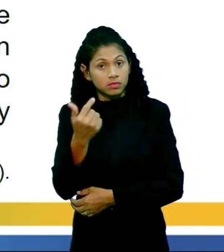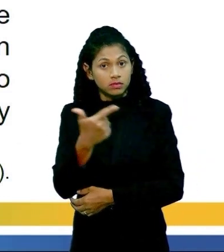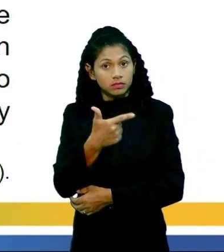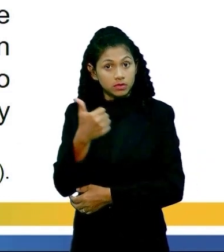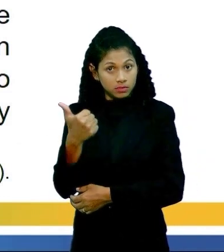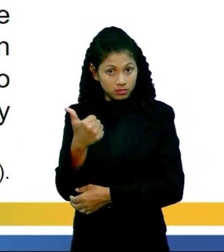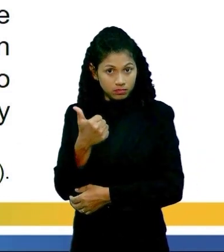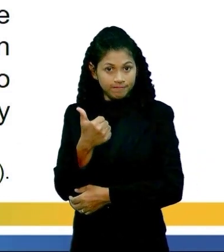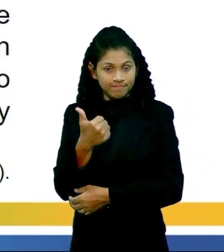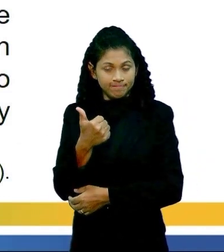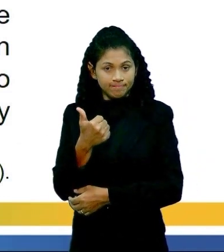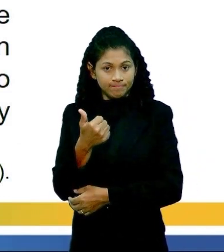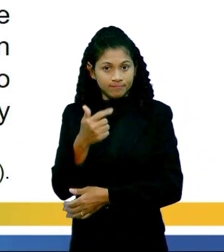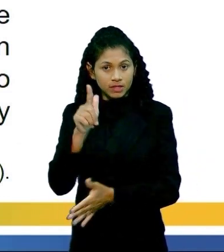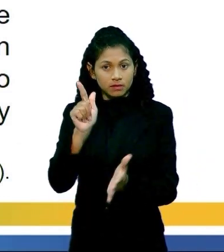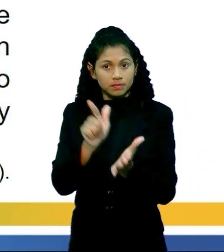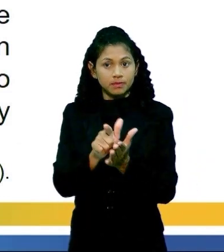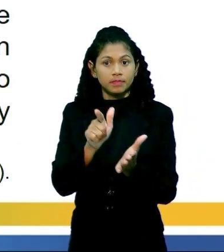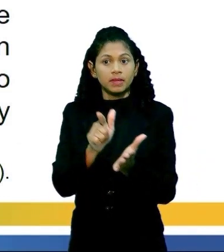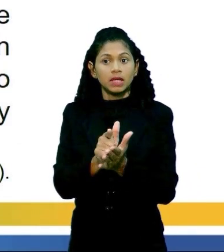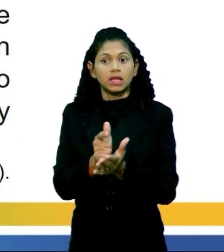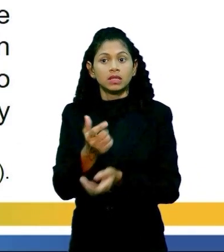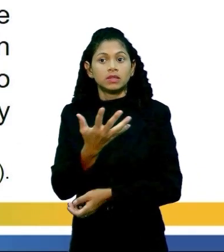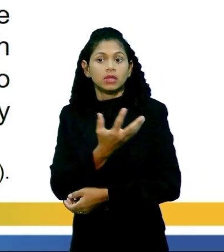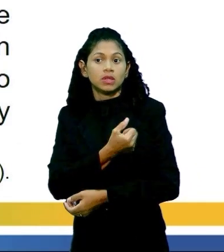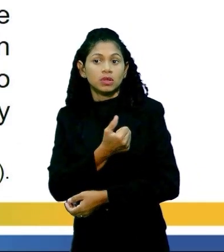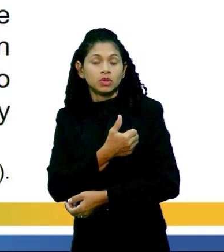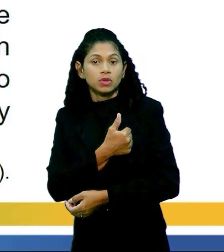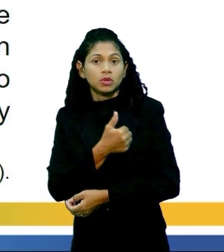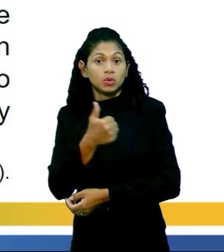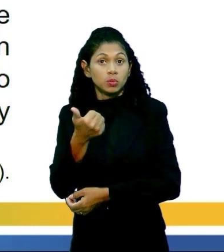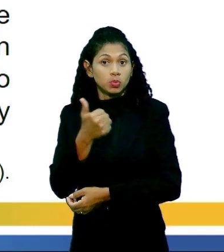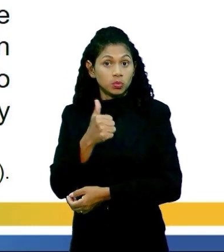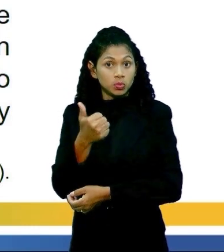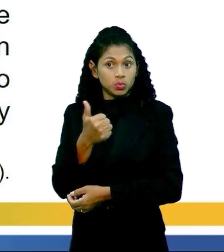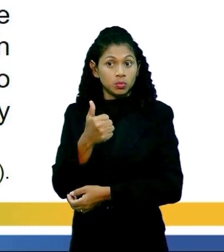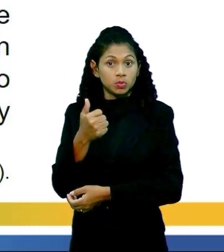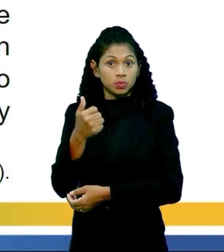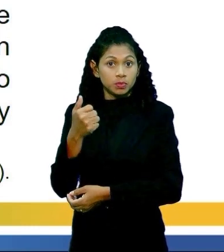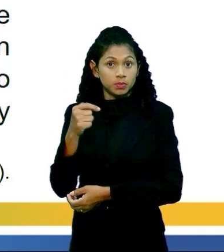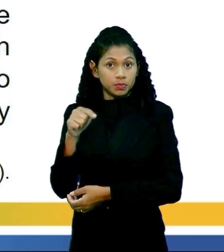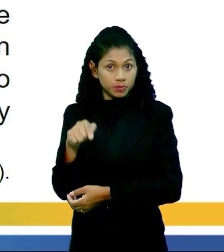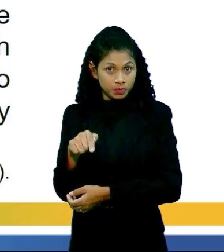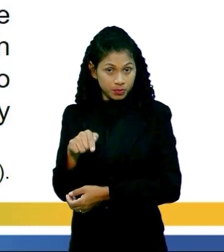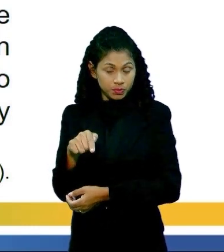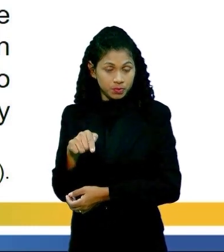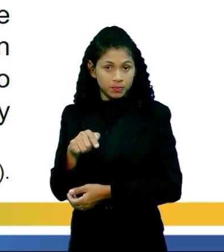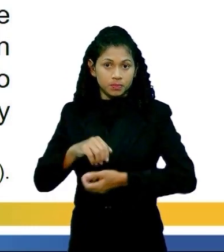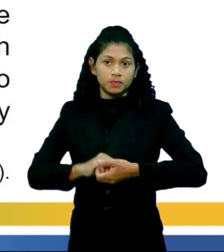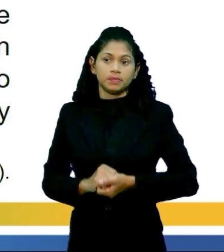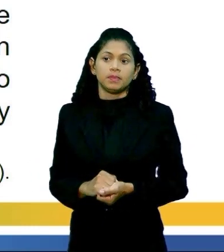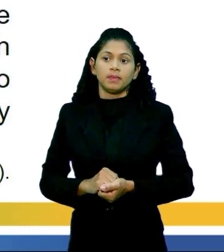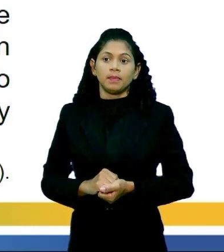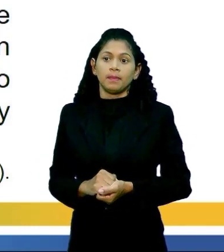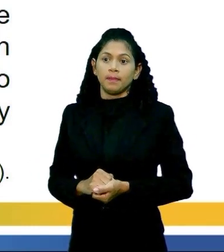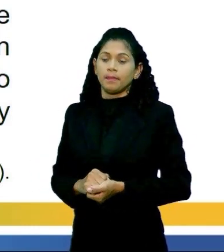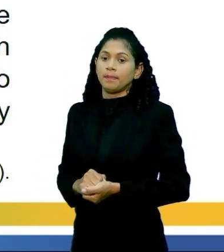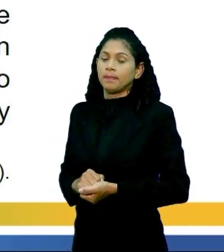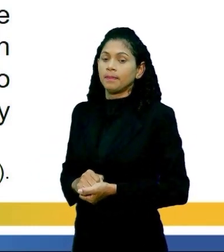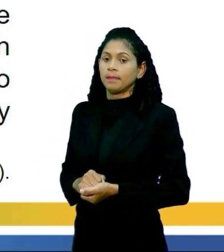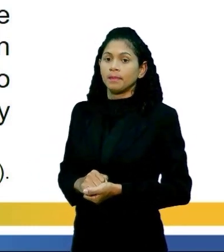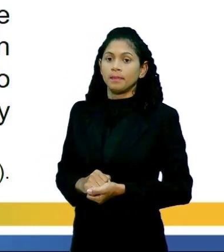na página, aí, galerinha, número 27. Oh, perdão, né? 117,